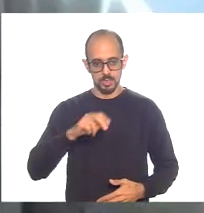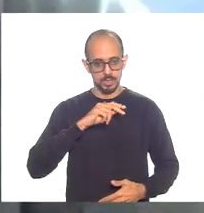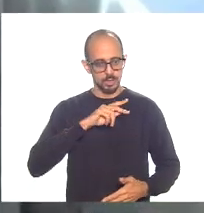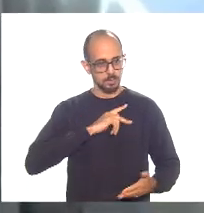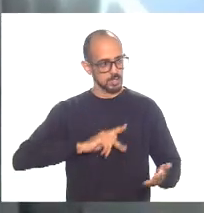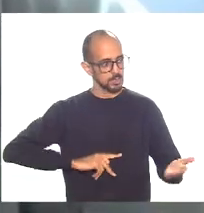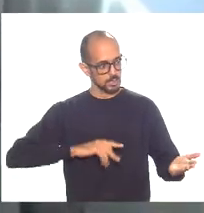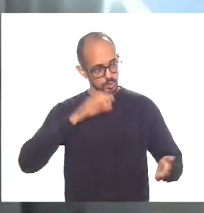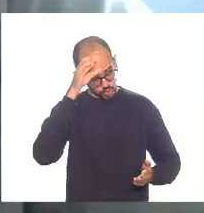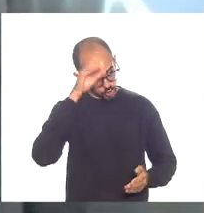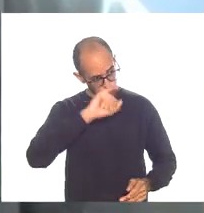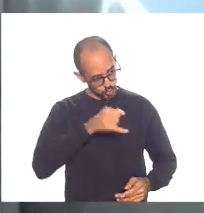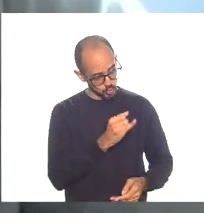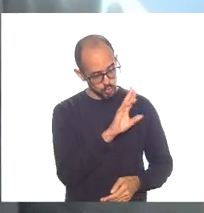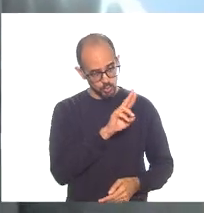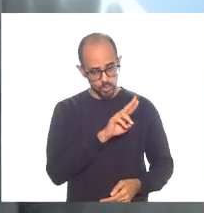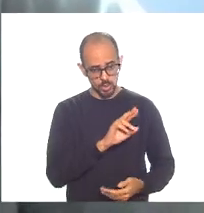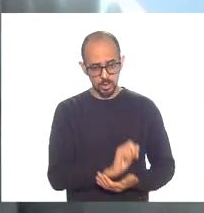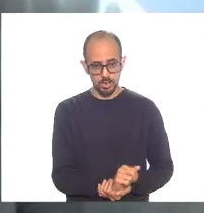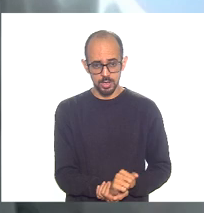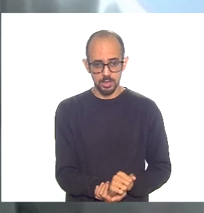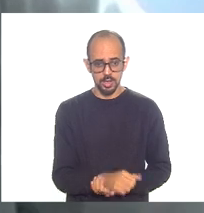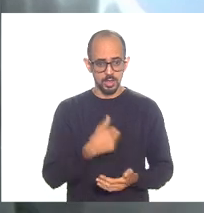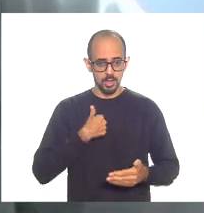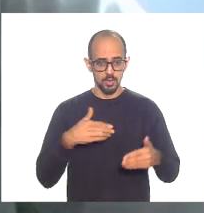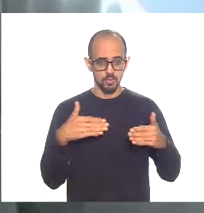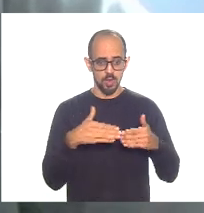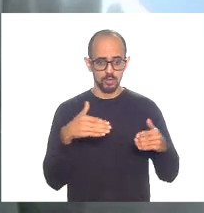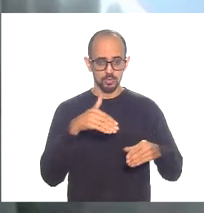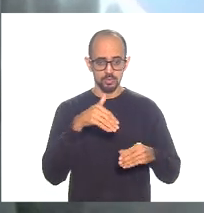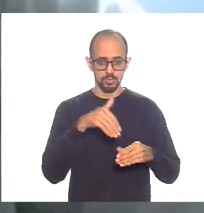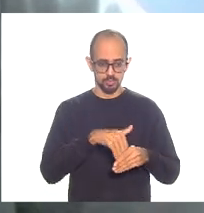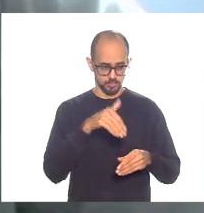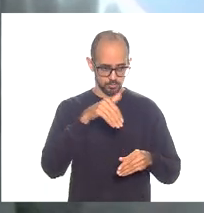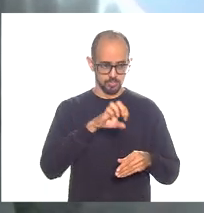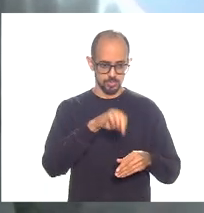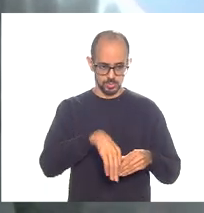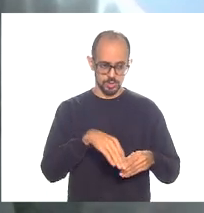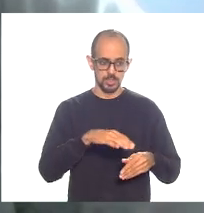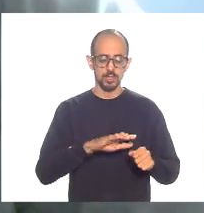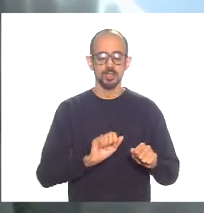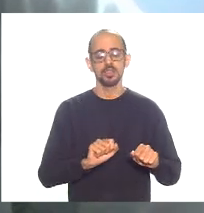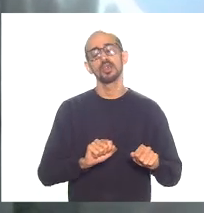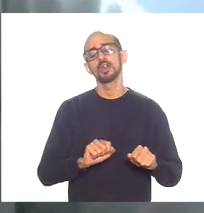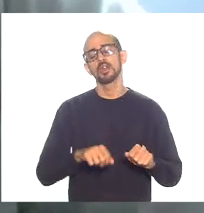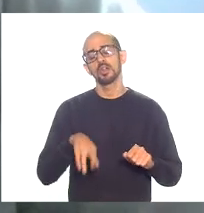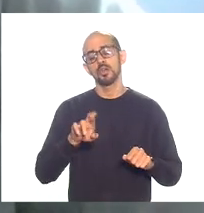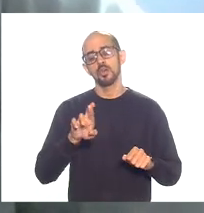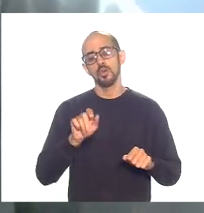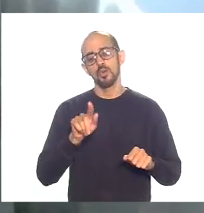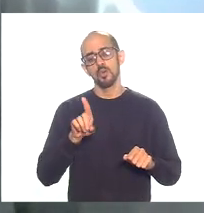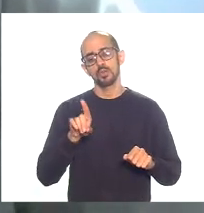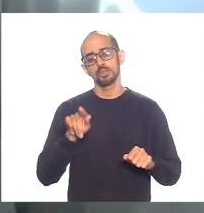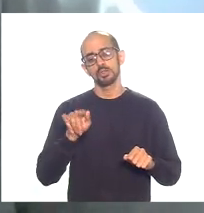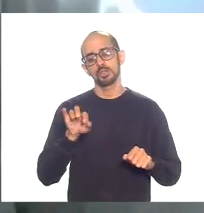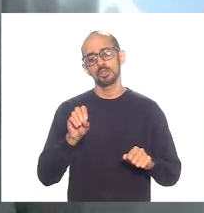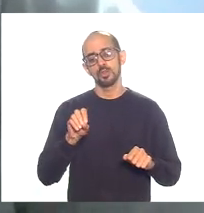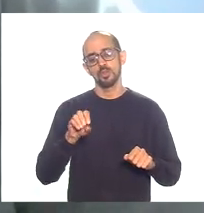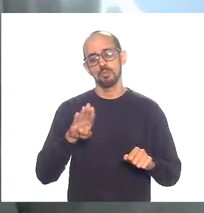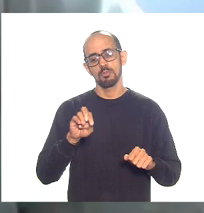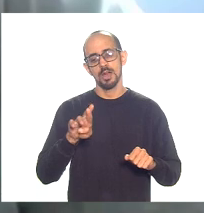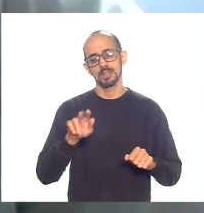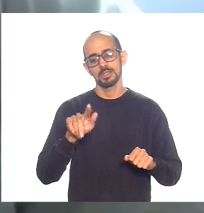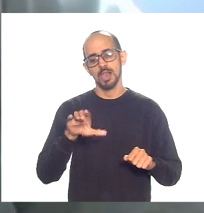Presidente, tia Ju, eu voto favorável ao deputado Rodrigo Bacelar, que eu conheço do